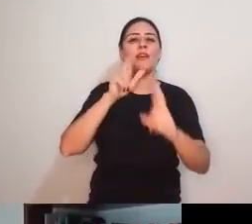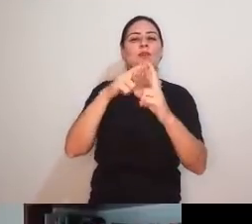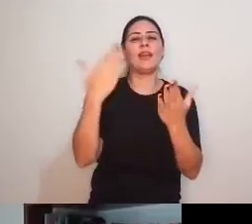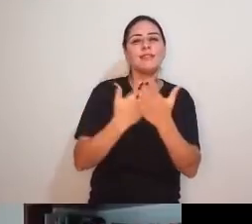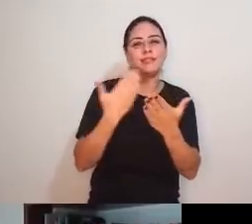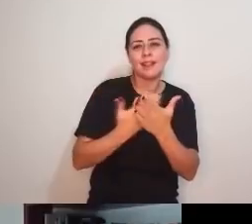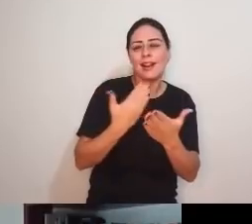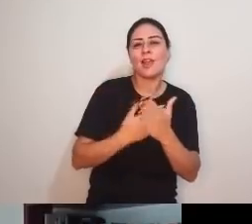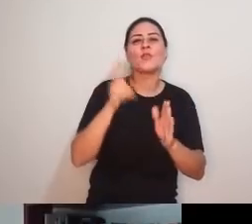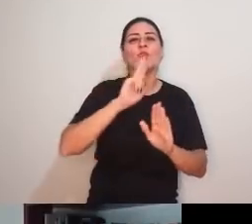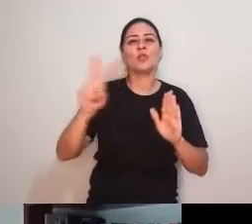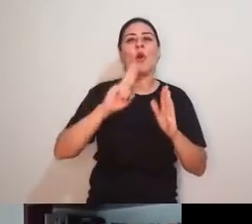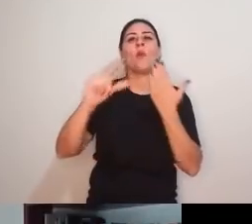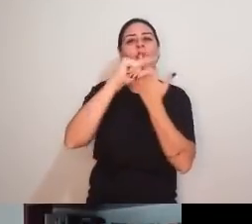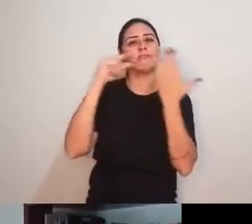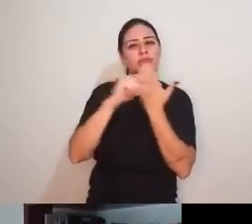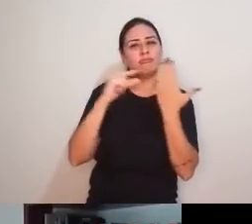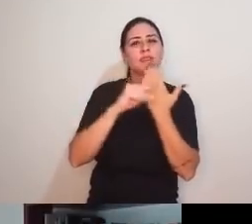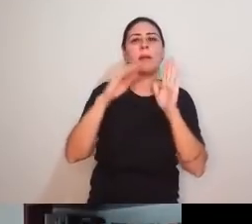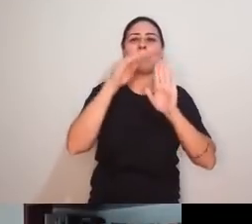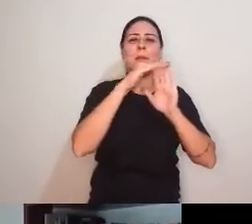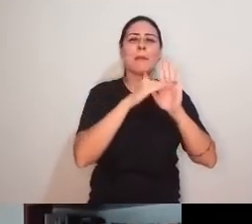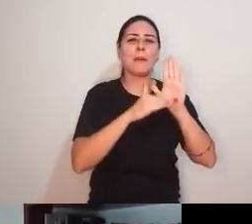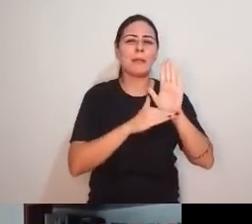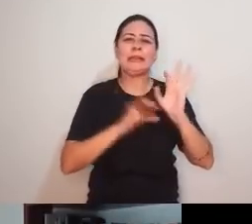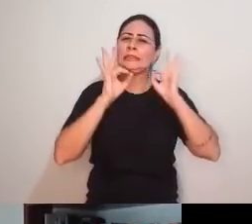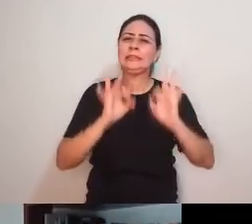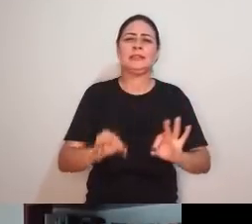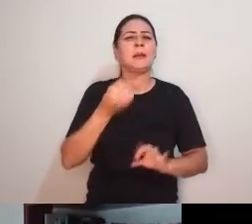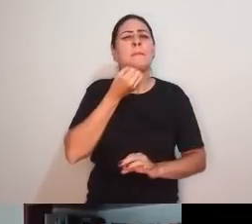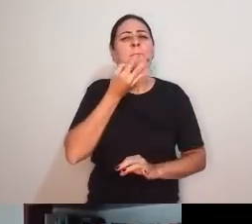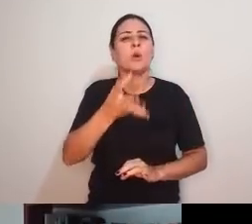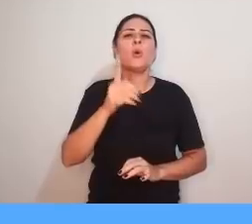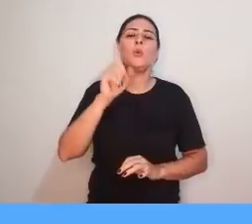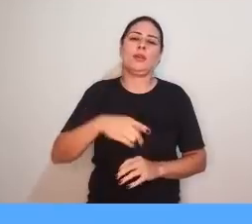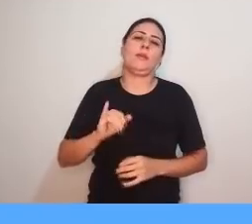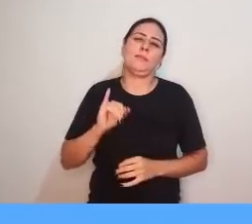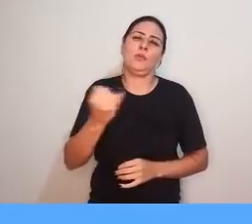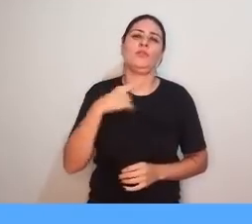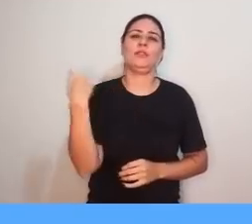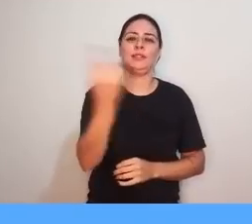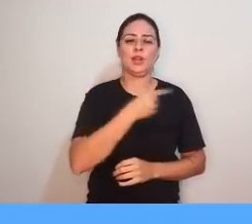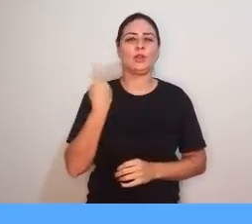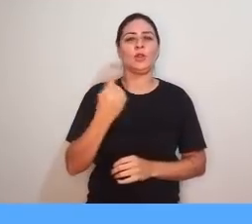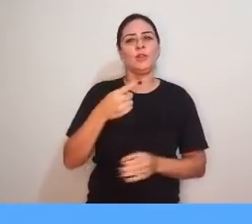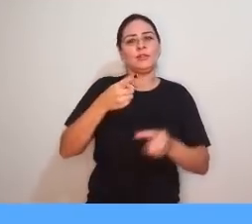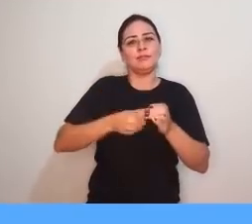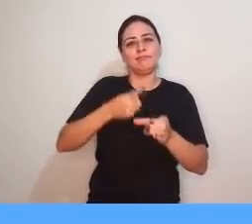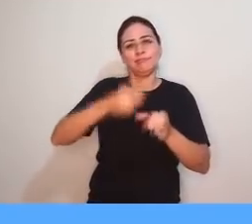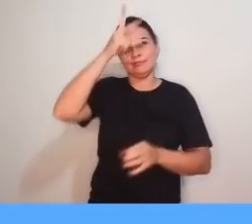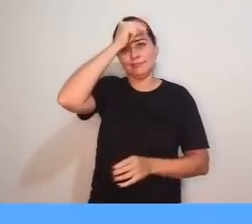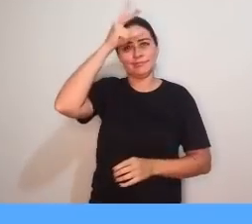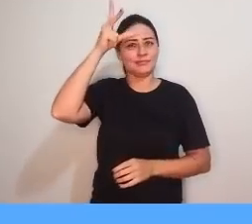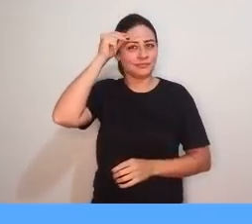vão ser muito bons e muito proveitosos para nós da rede. Obrigado, Claudineia. Quero lembrar o seguinte, né, só